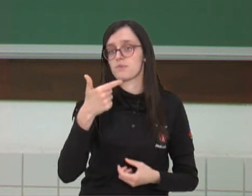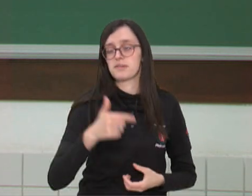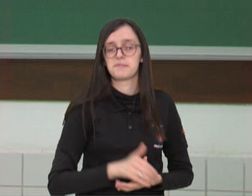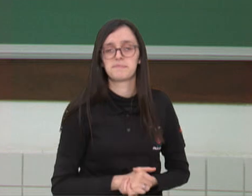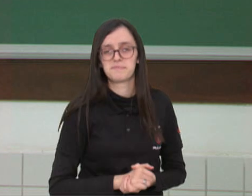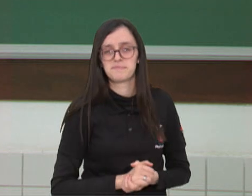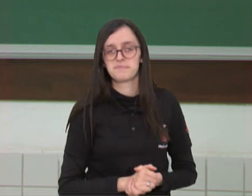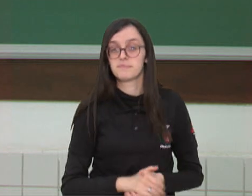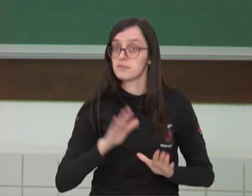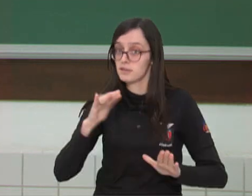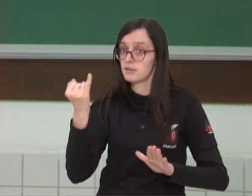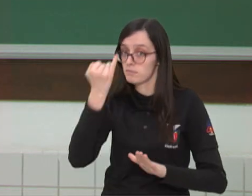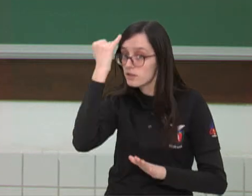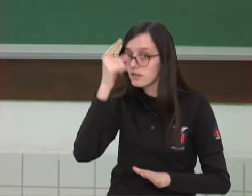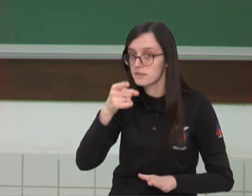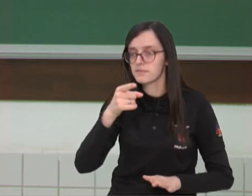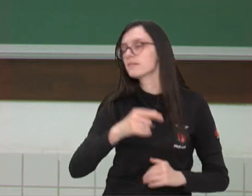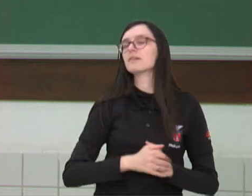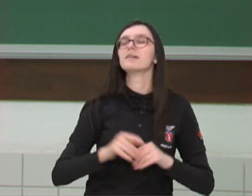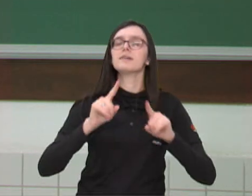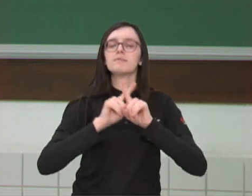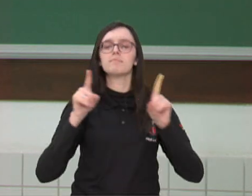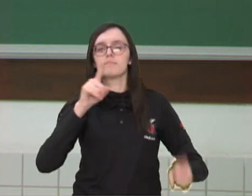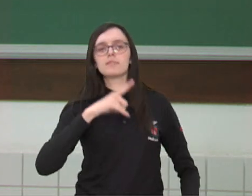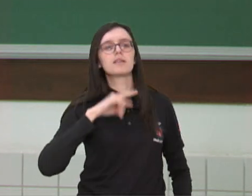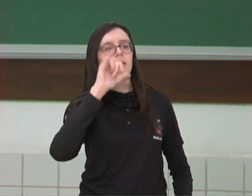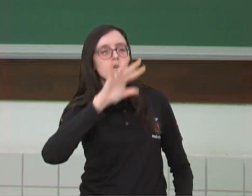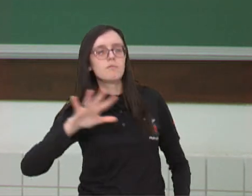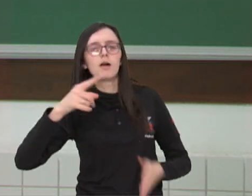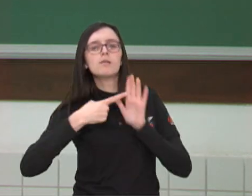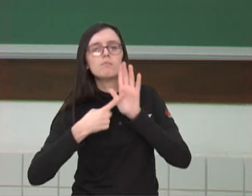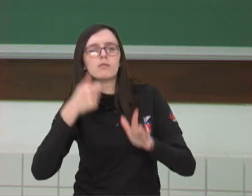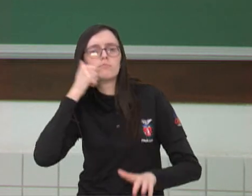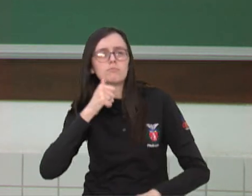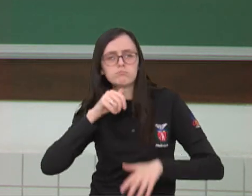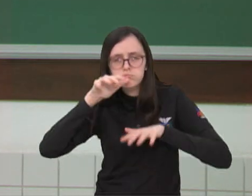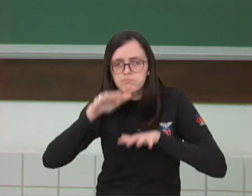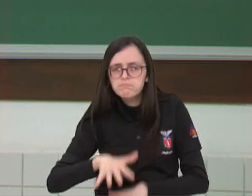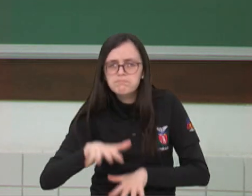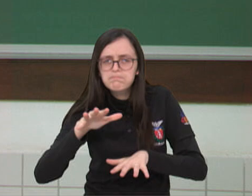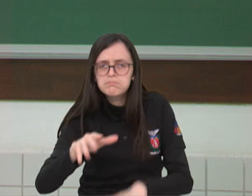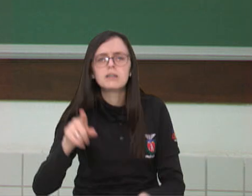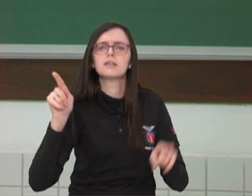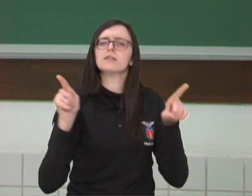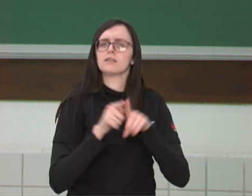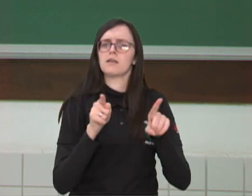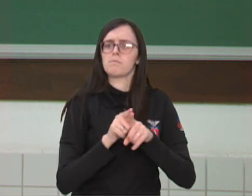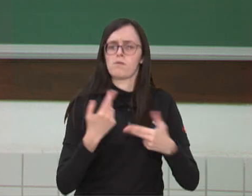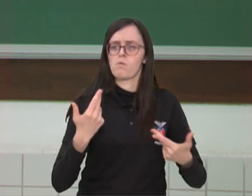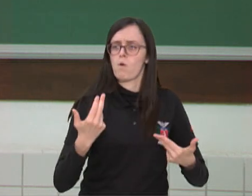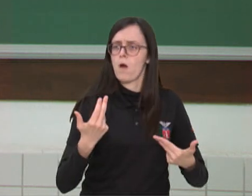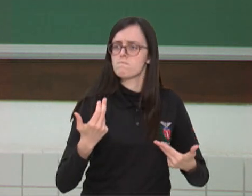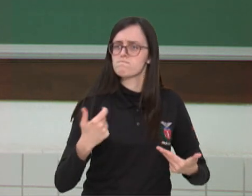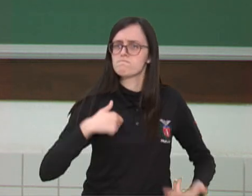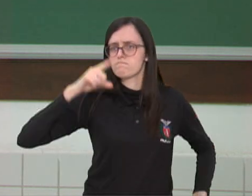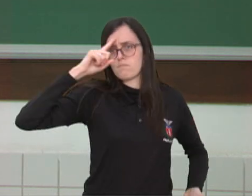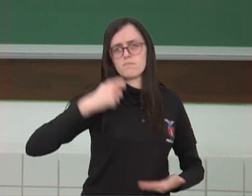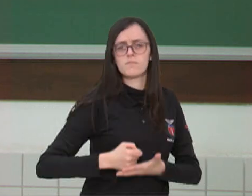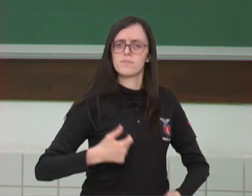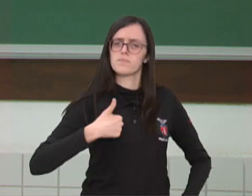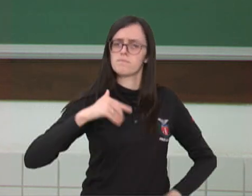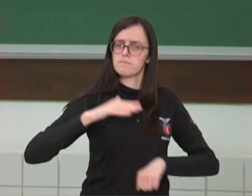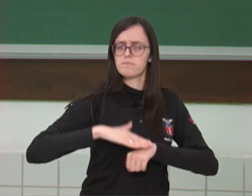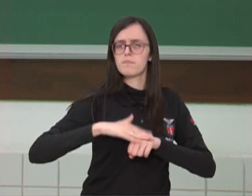Importante ressaltar. Mas você tem uma imagem que mostra as mulheres também tomando a sua